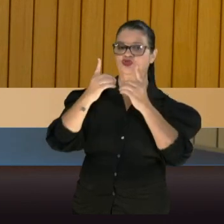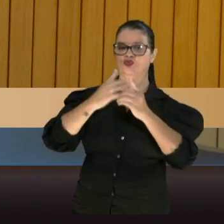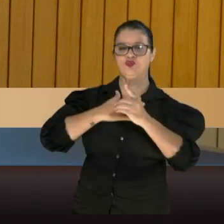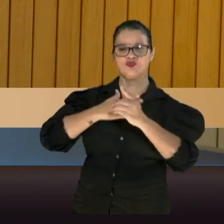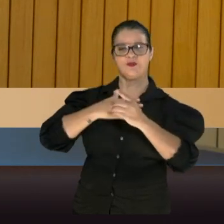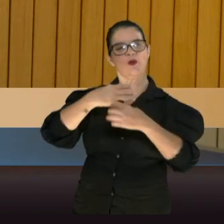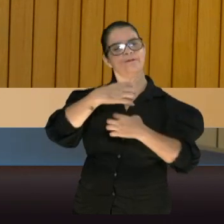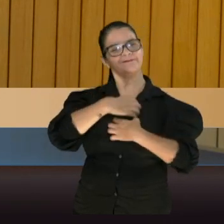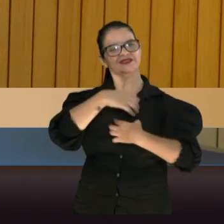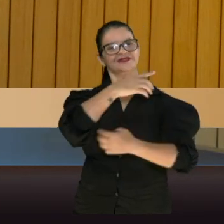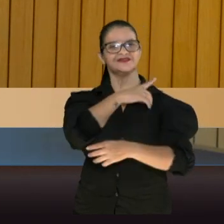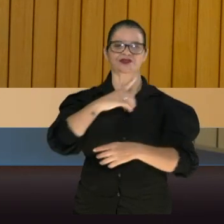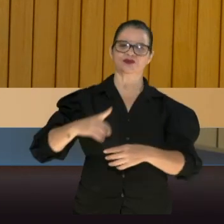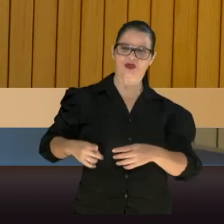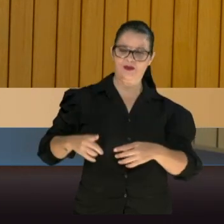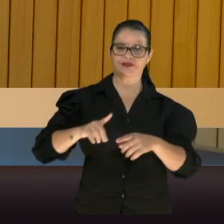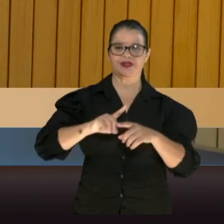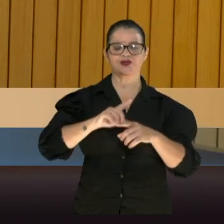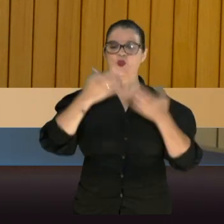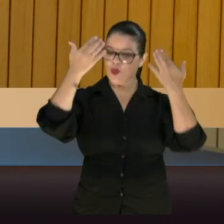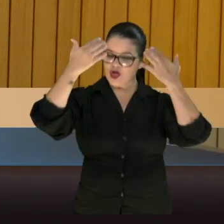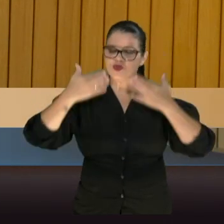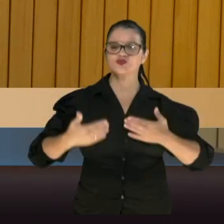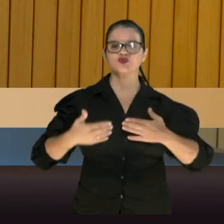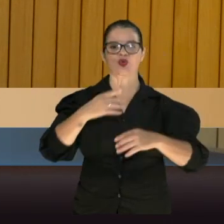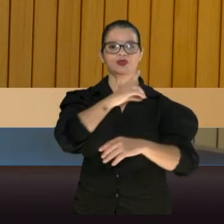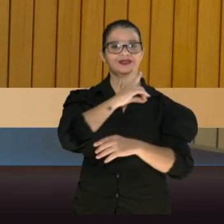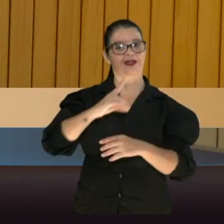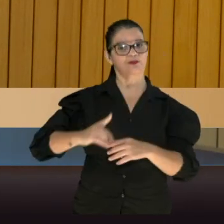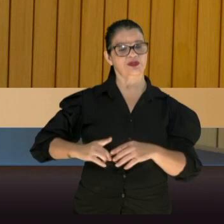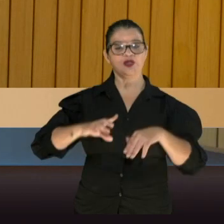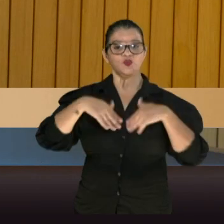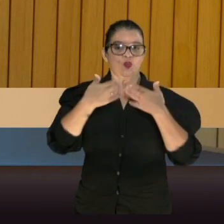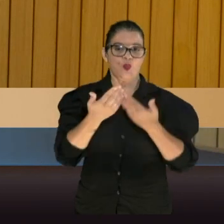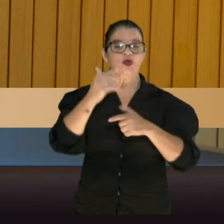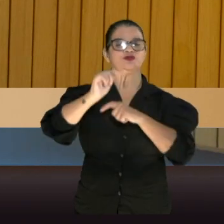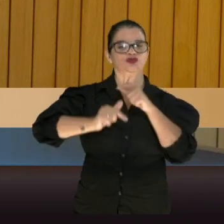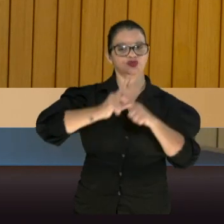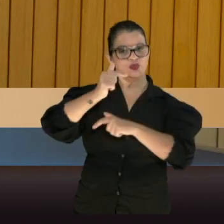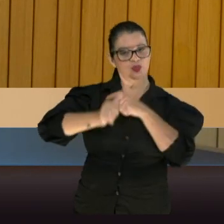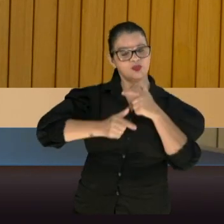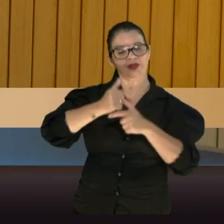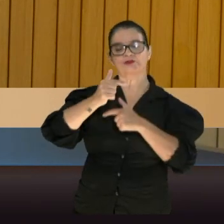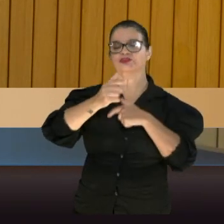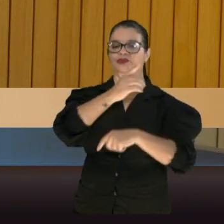me sinto deputado, eu sou deputado enquanto estou deputado, mas